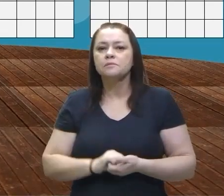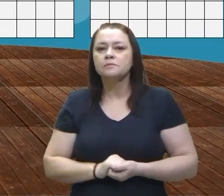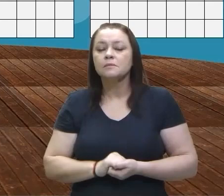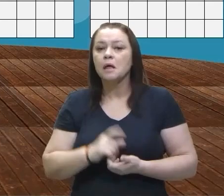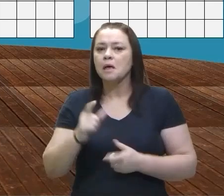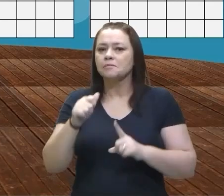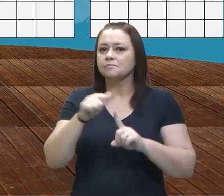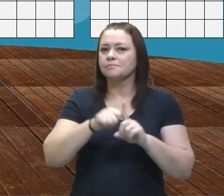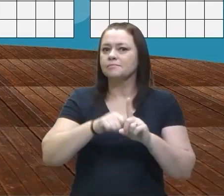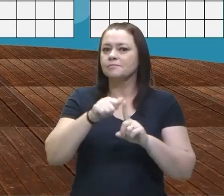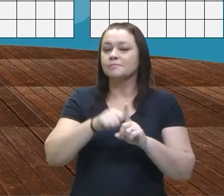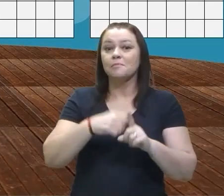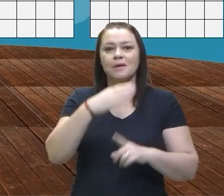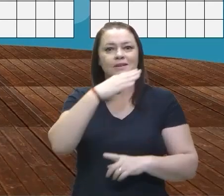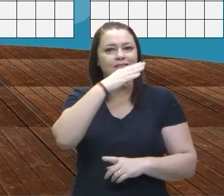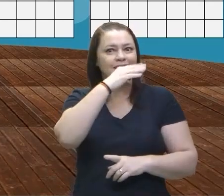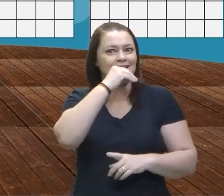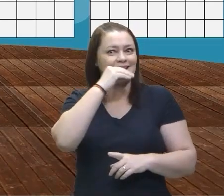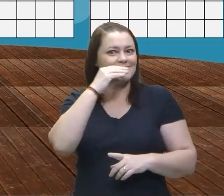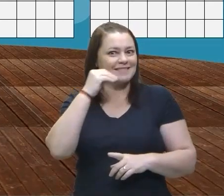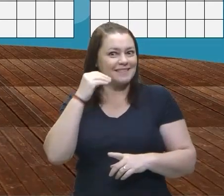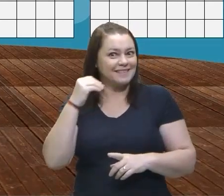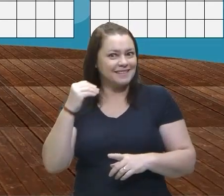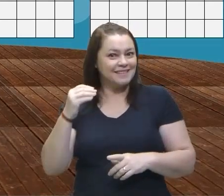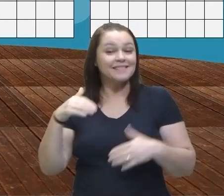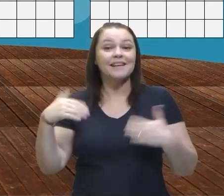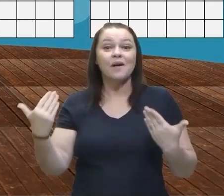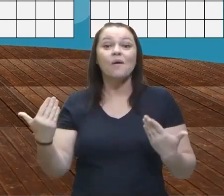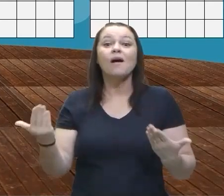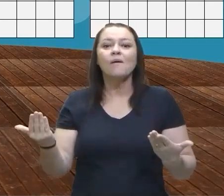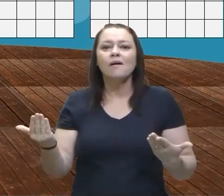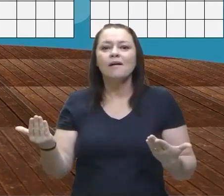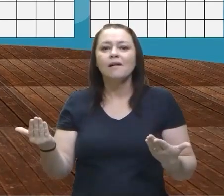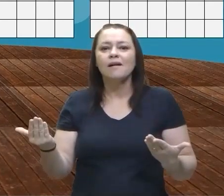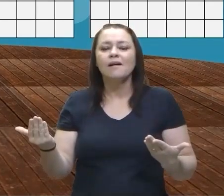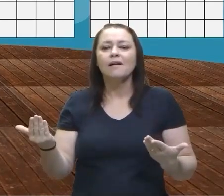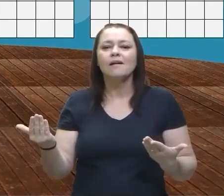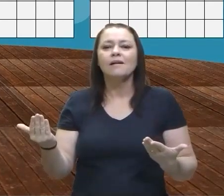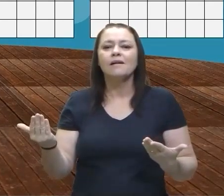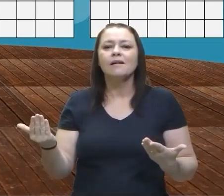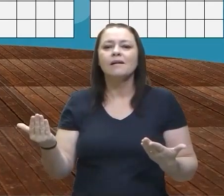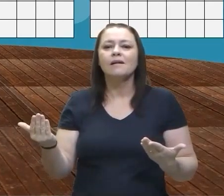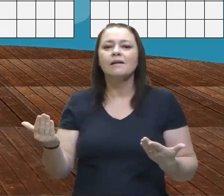mês, mês das crianças. Então vamos lá, qual é o mês?